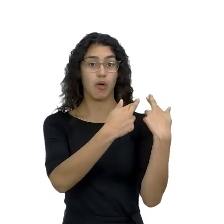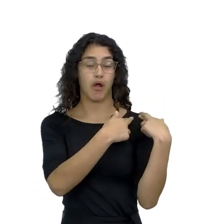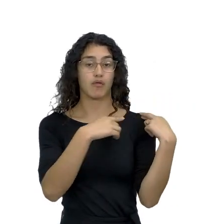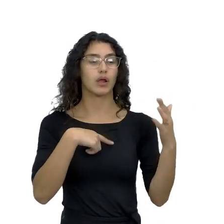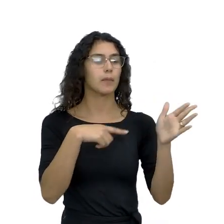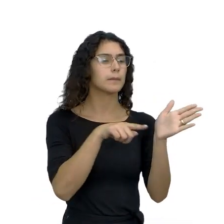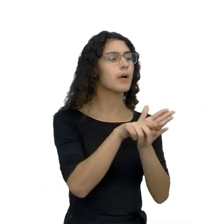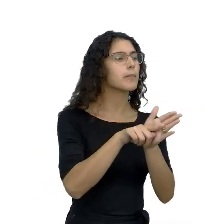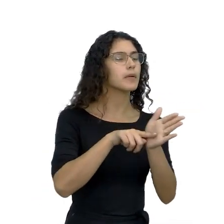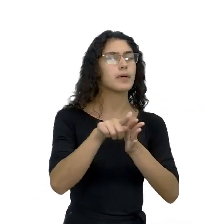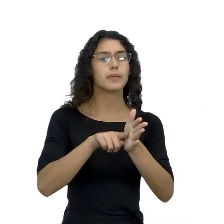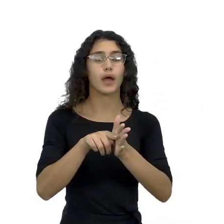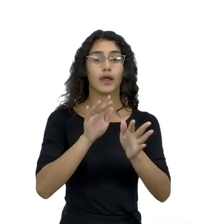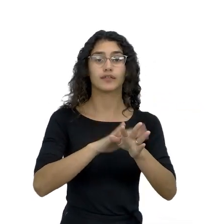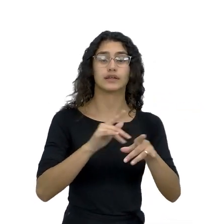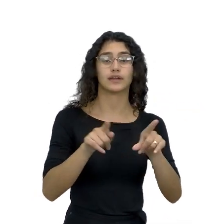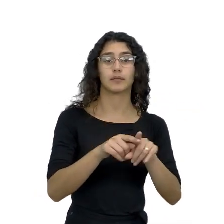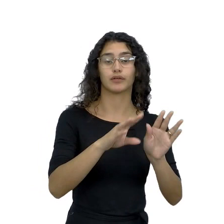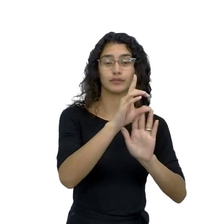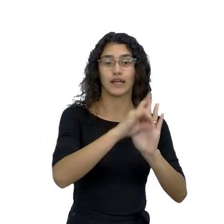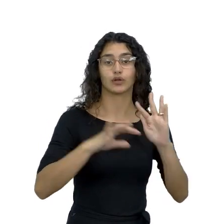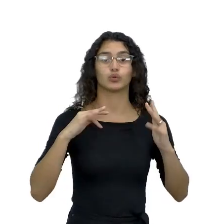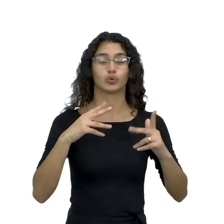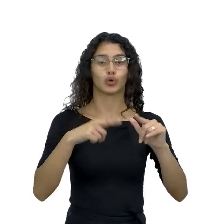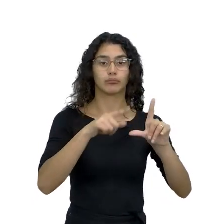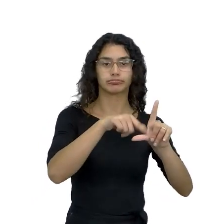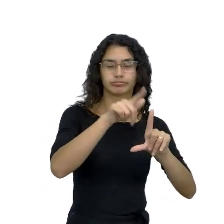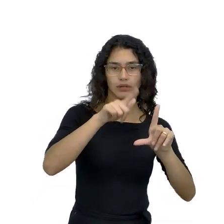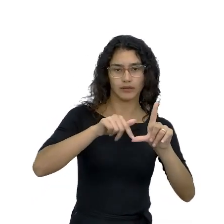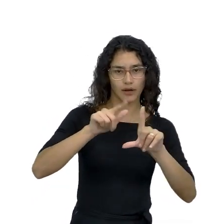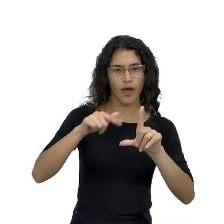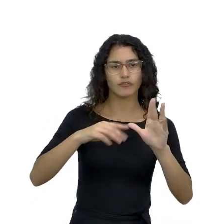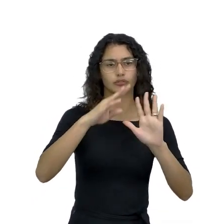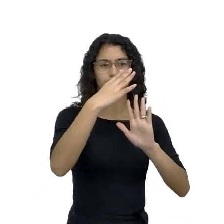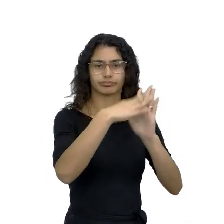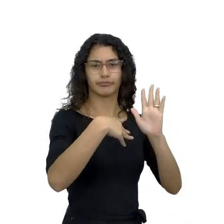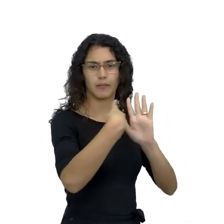verificação e a tabulação dos dados em gráficos,